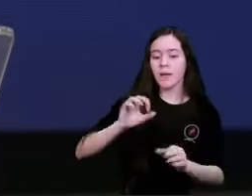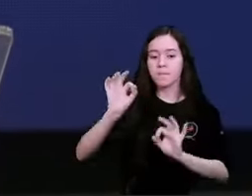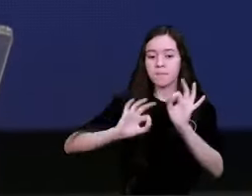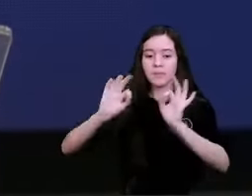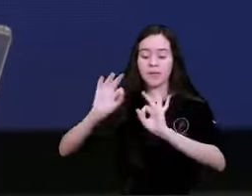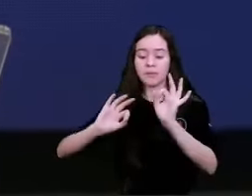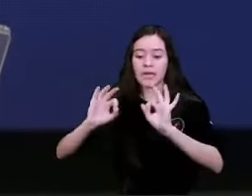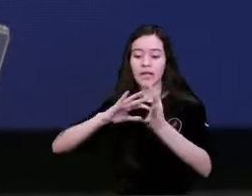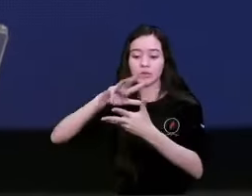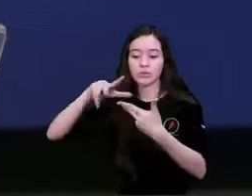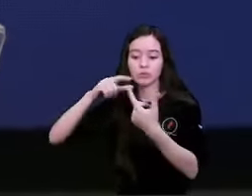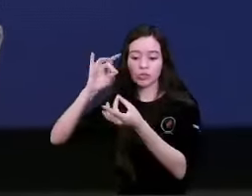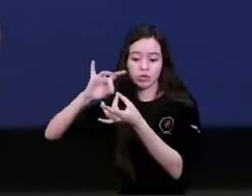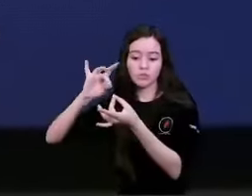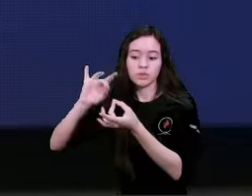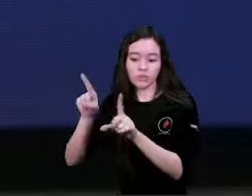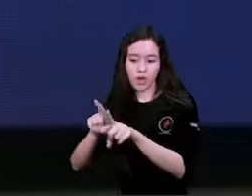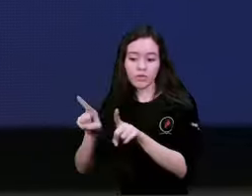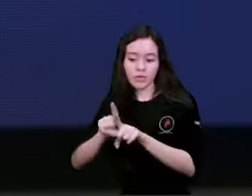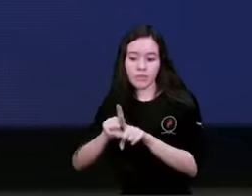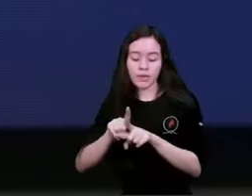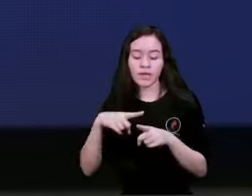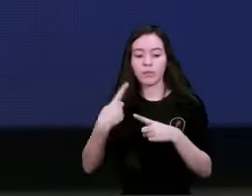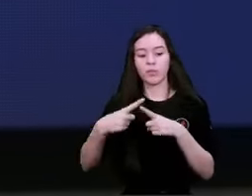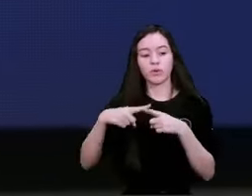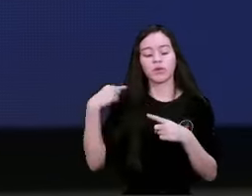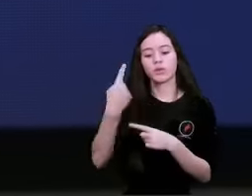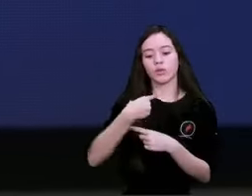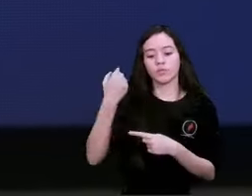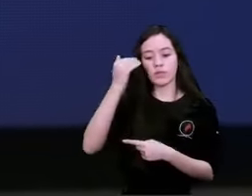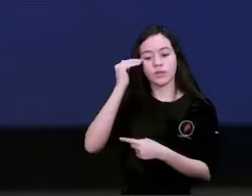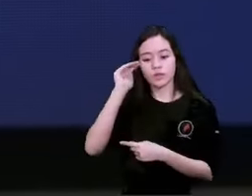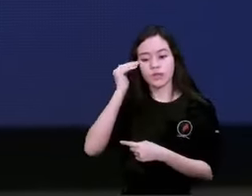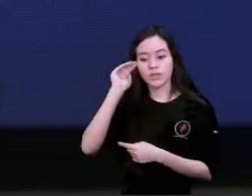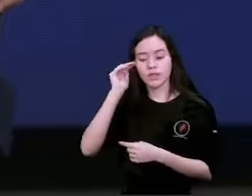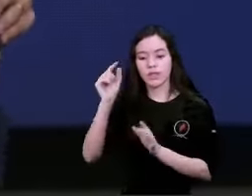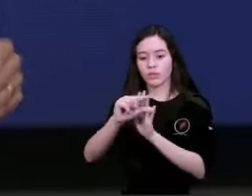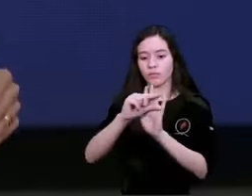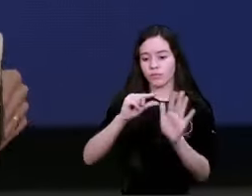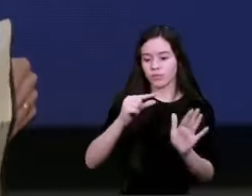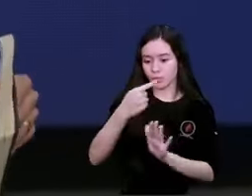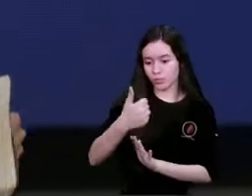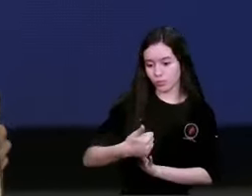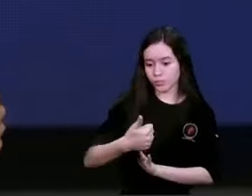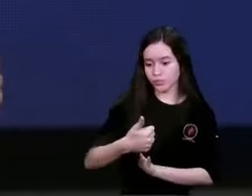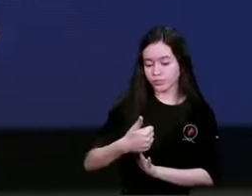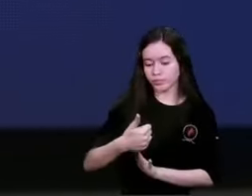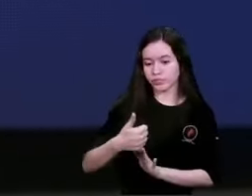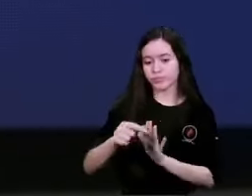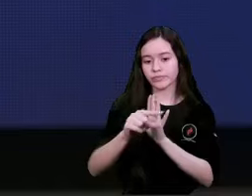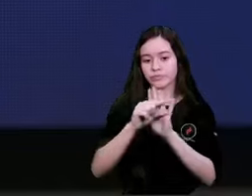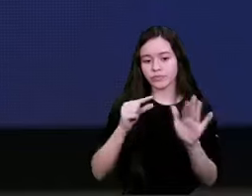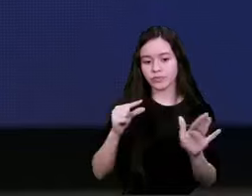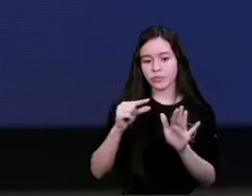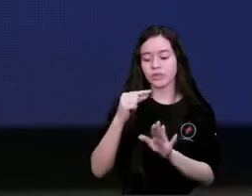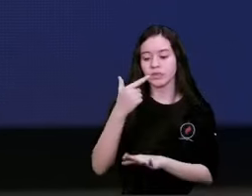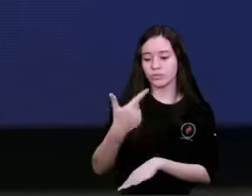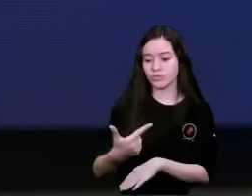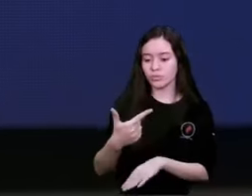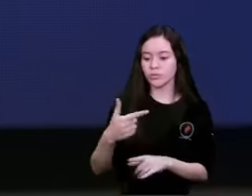mundo espiritual, porque a gente vai entender, a partir do verso de número 1, e a partir do verso de número